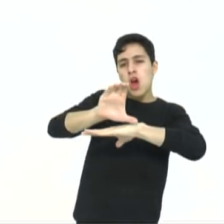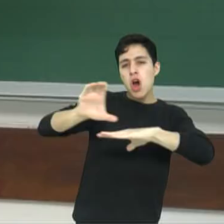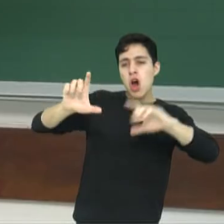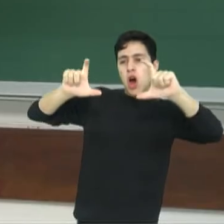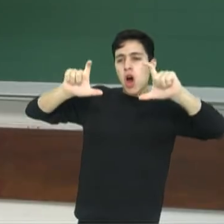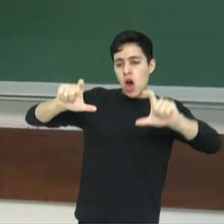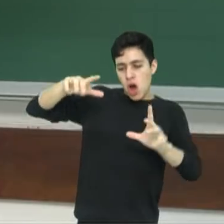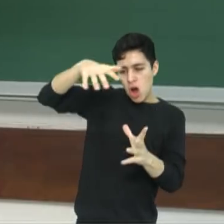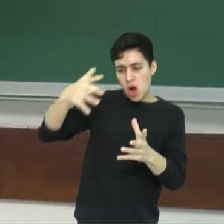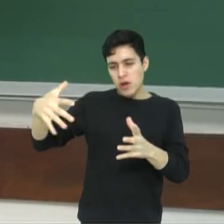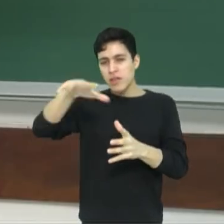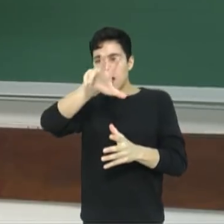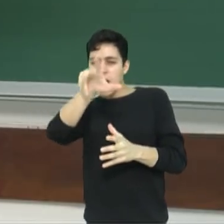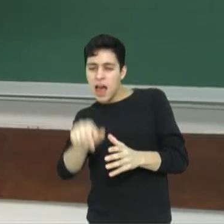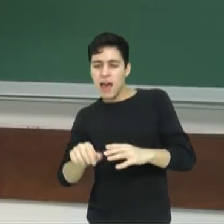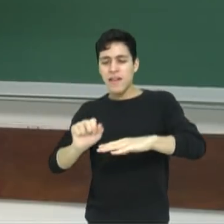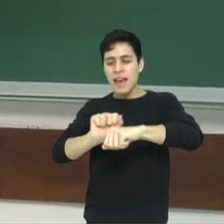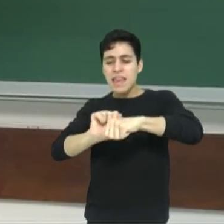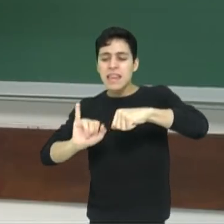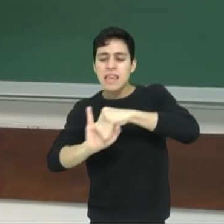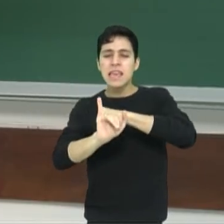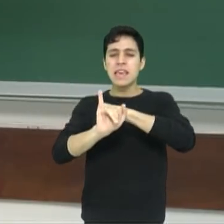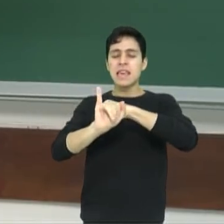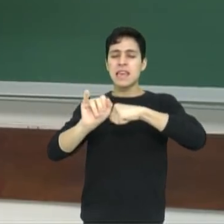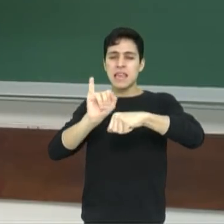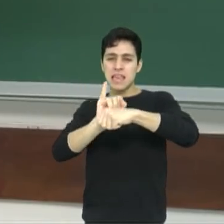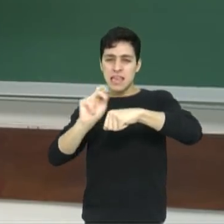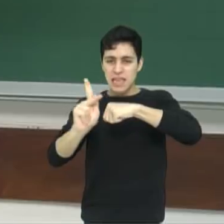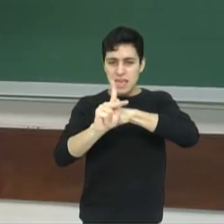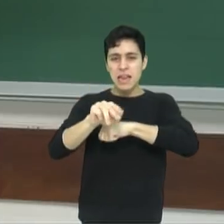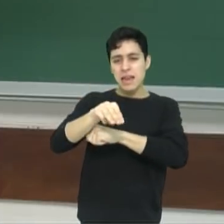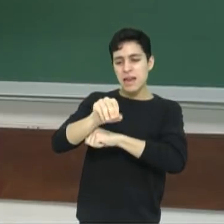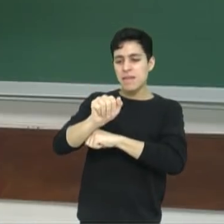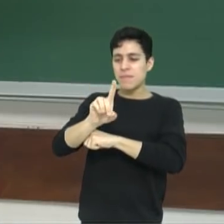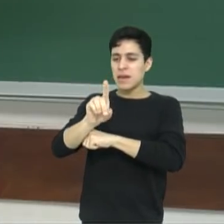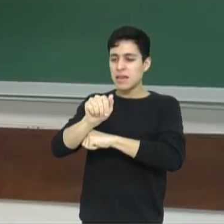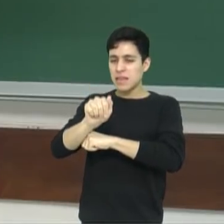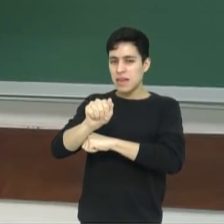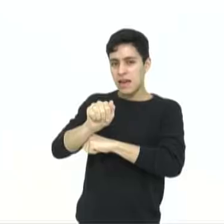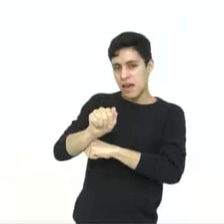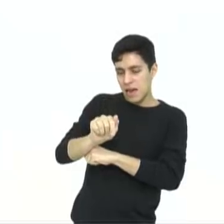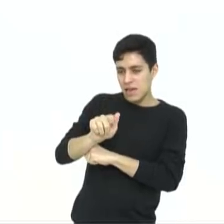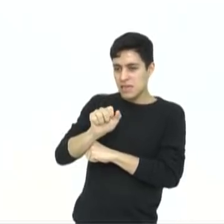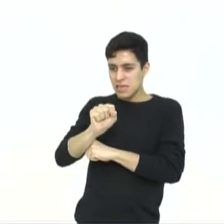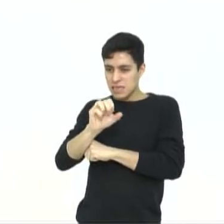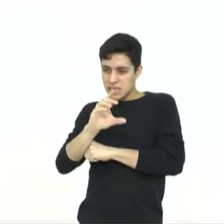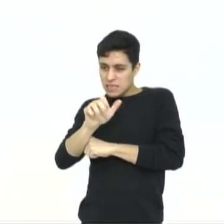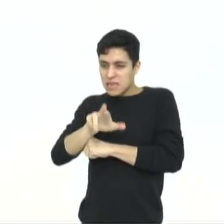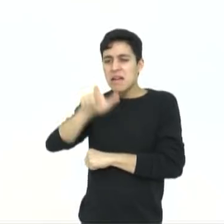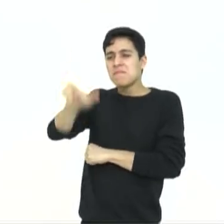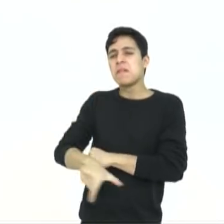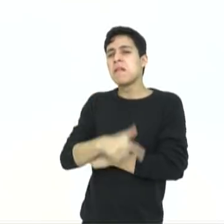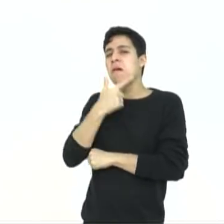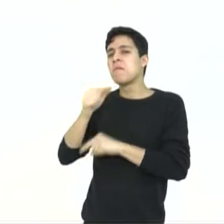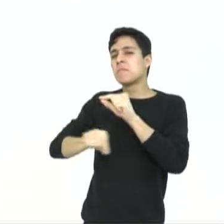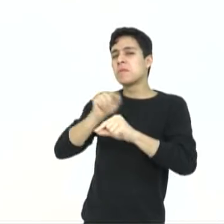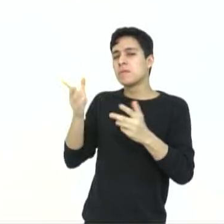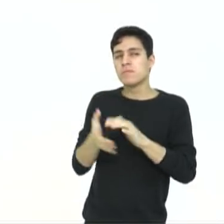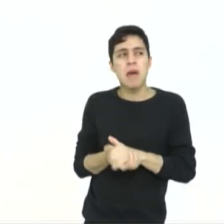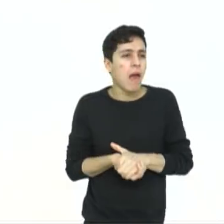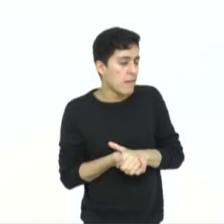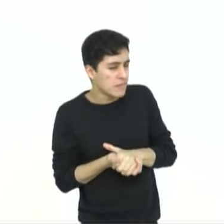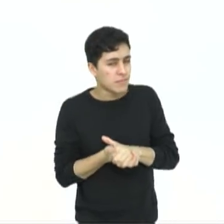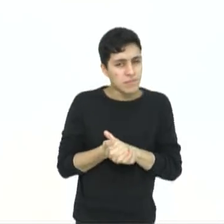ali, Madagascar, a ilha, correto. E senhor, né, tá no contexto ali